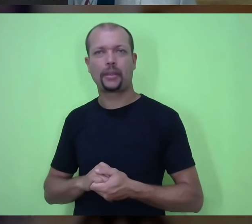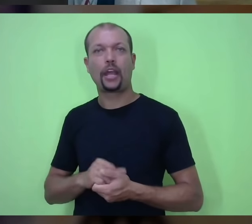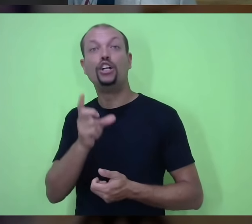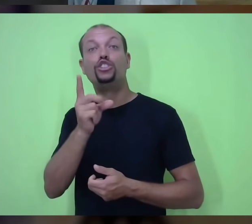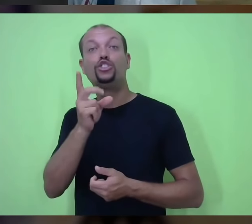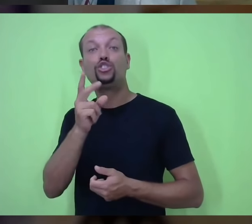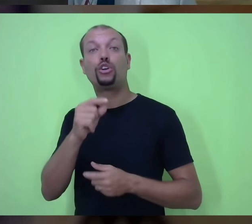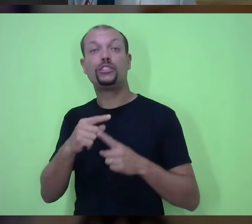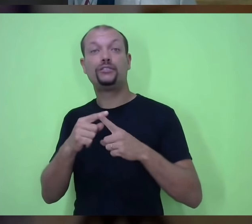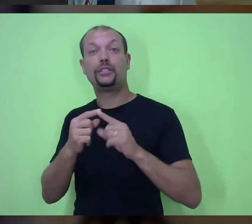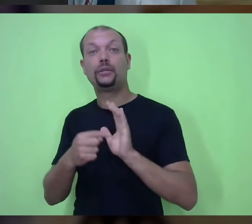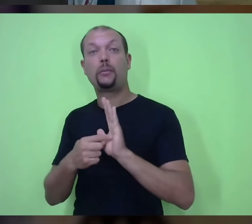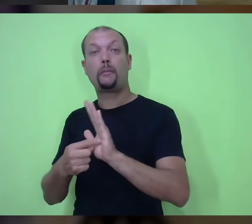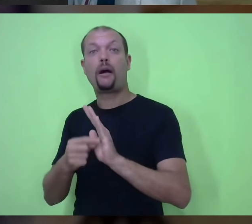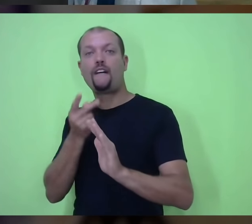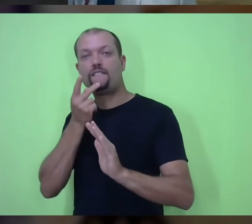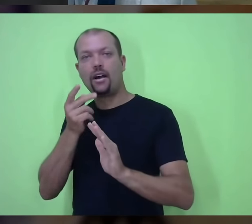12 vezes.